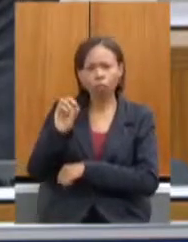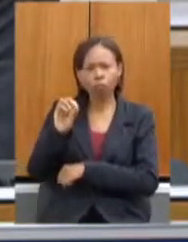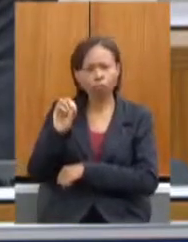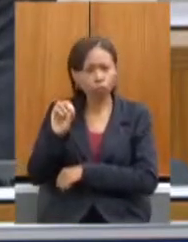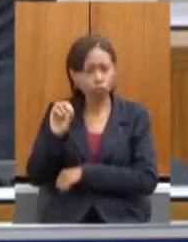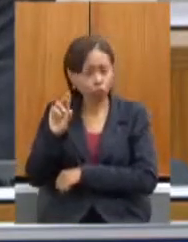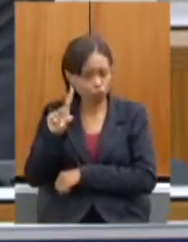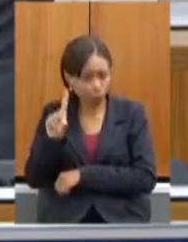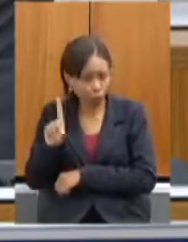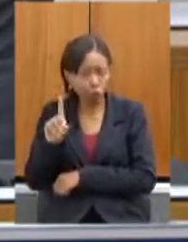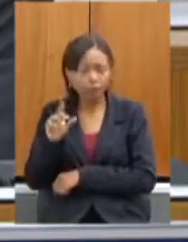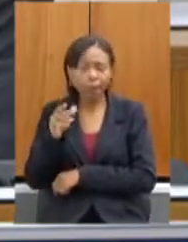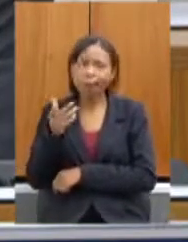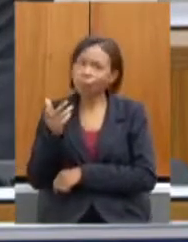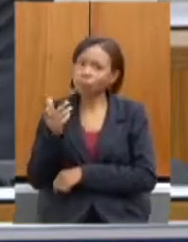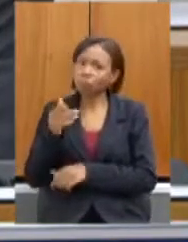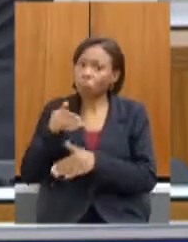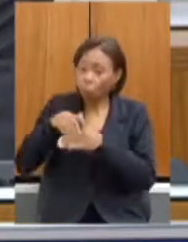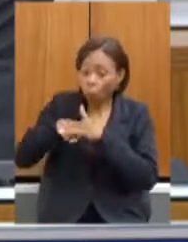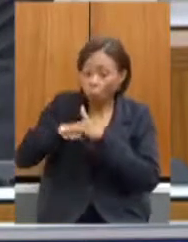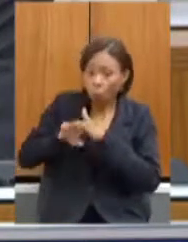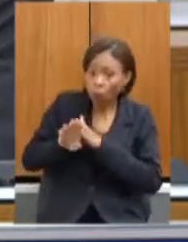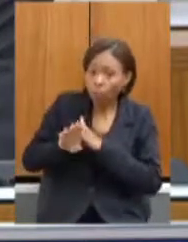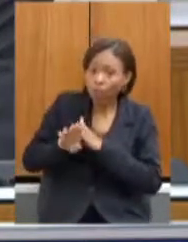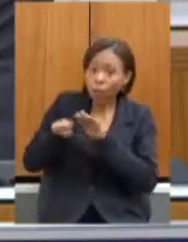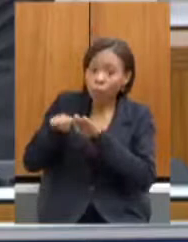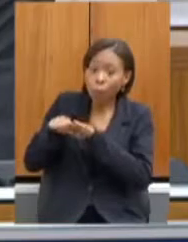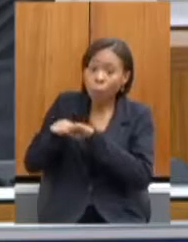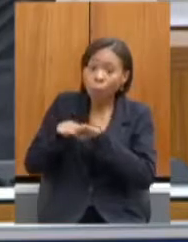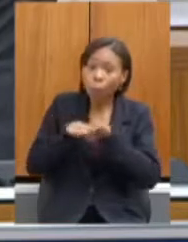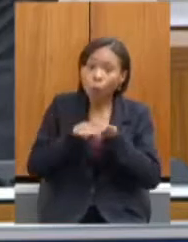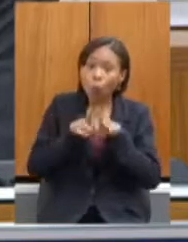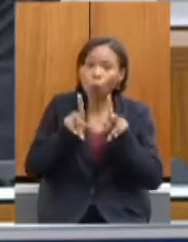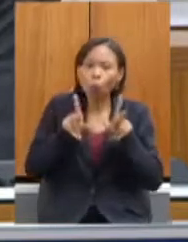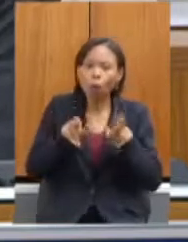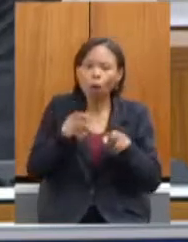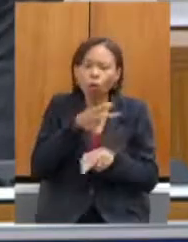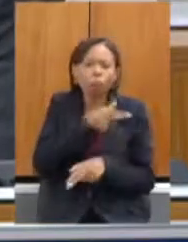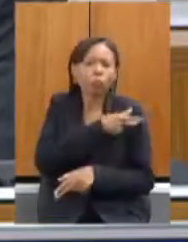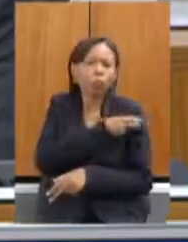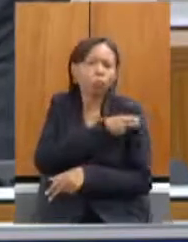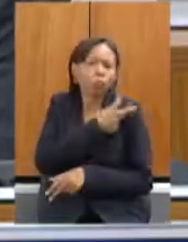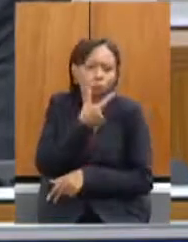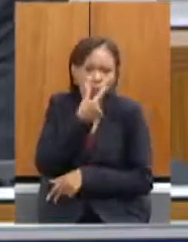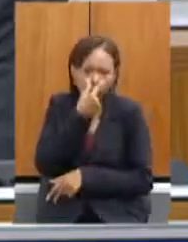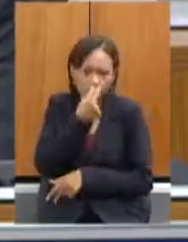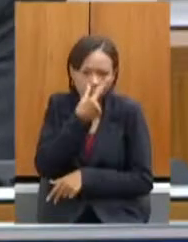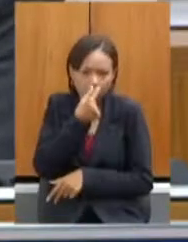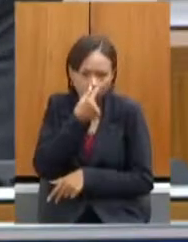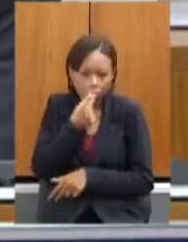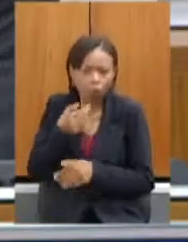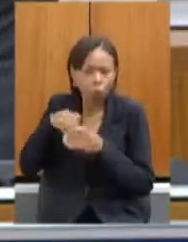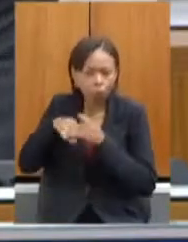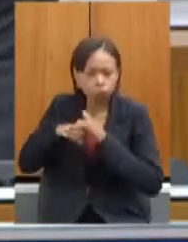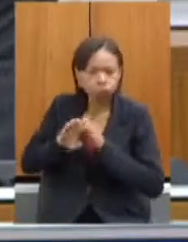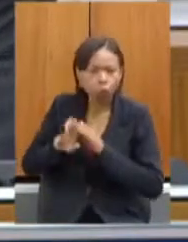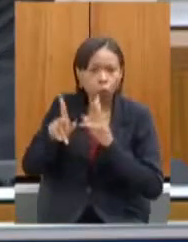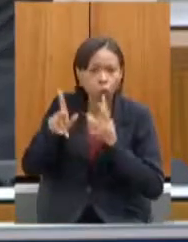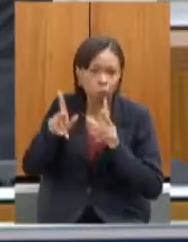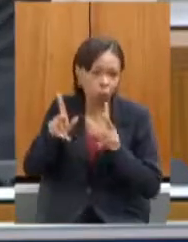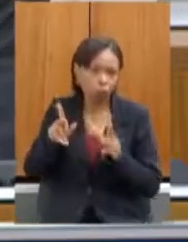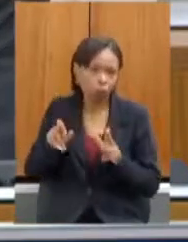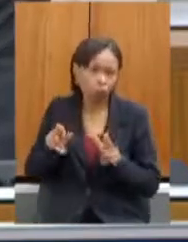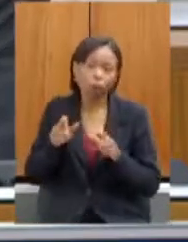acondicionamento que é a vacina da gripe Então na verdade a nossa estrutura ela já é estrutura que nós estamos